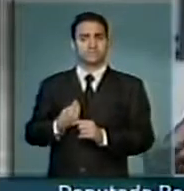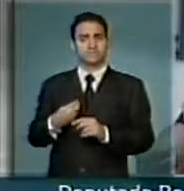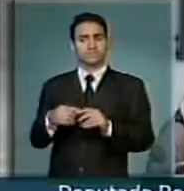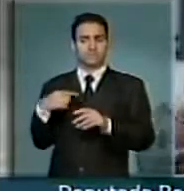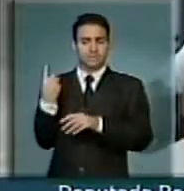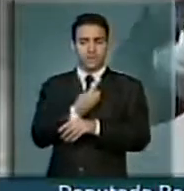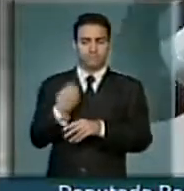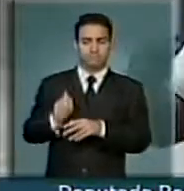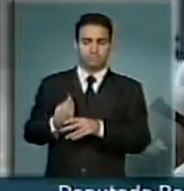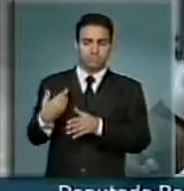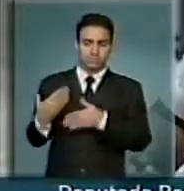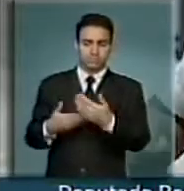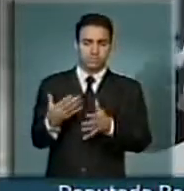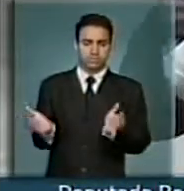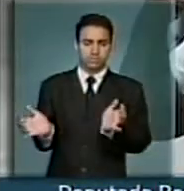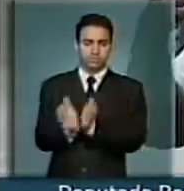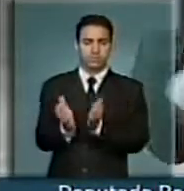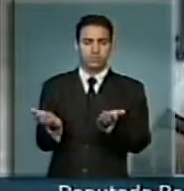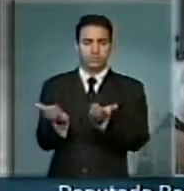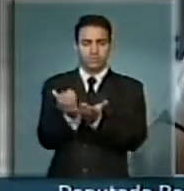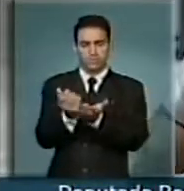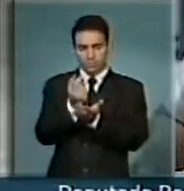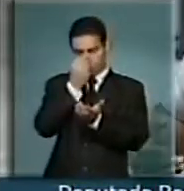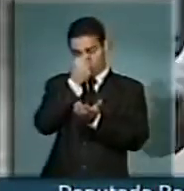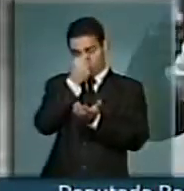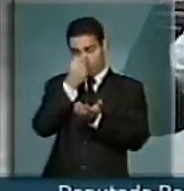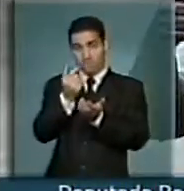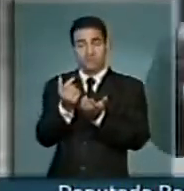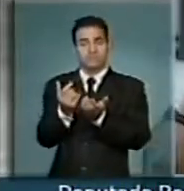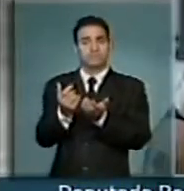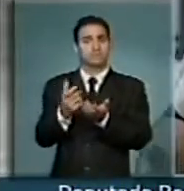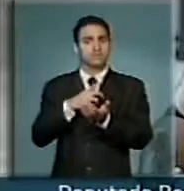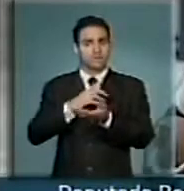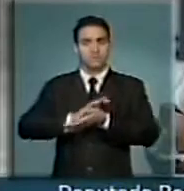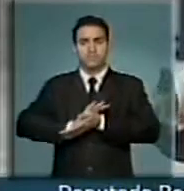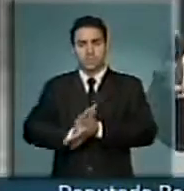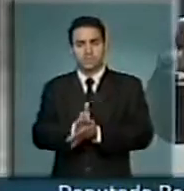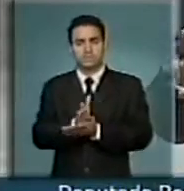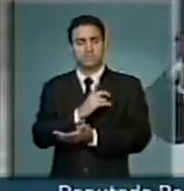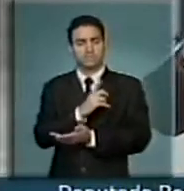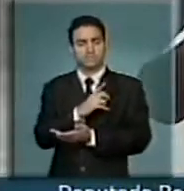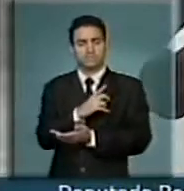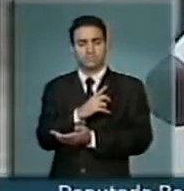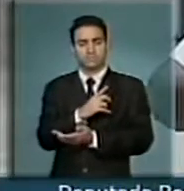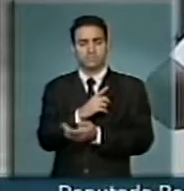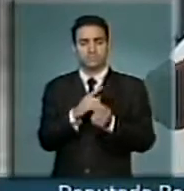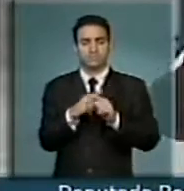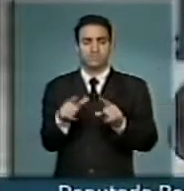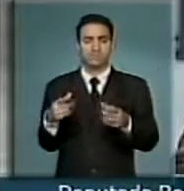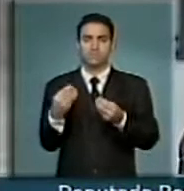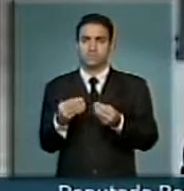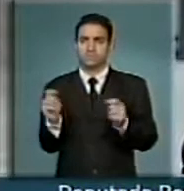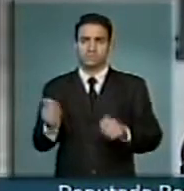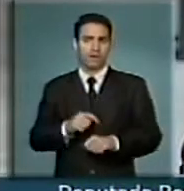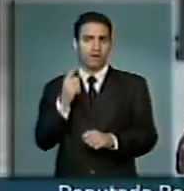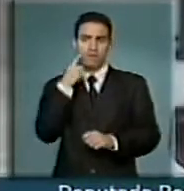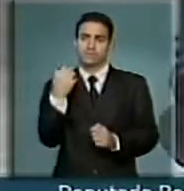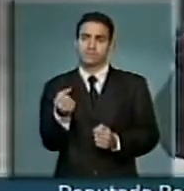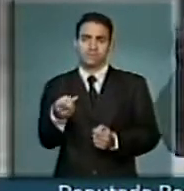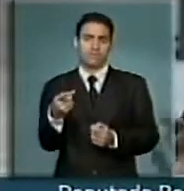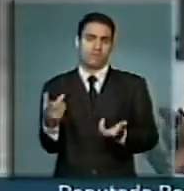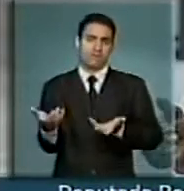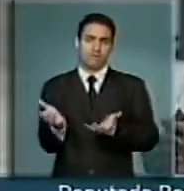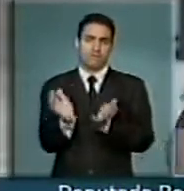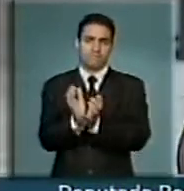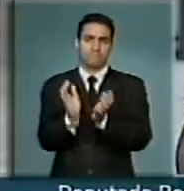por nós evangélicos de perseguição, de preconceito, não é possível convivermos com isso. E